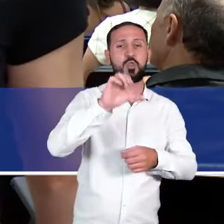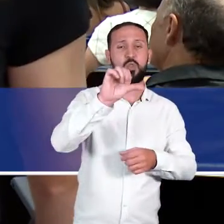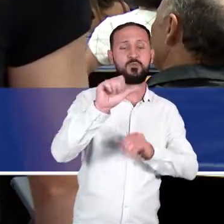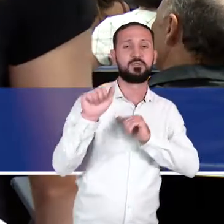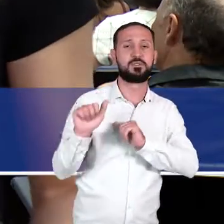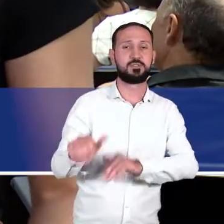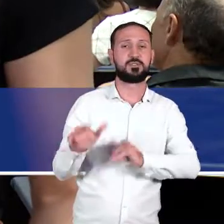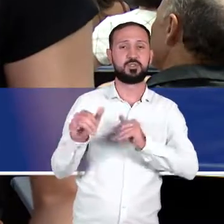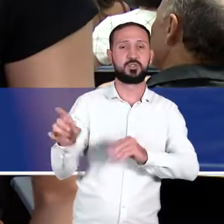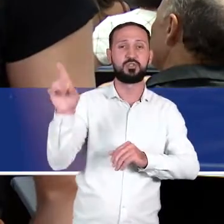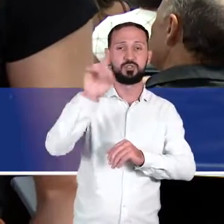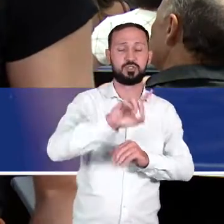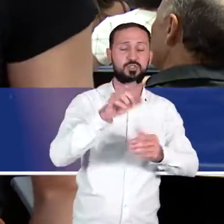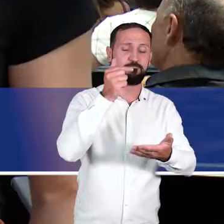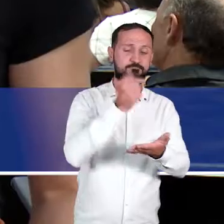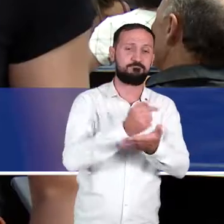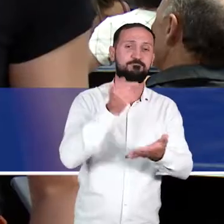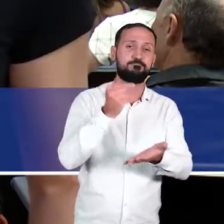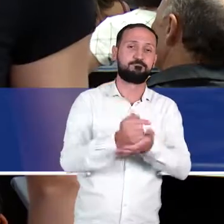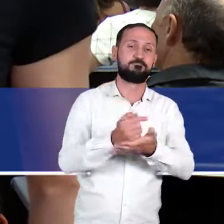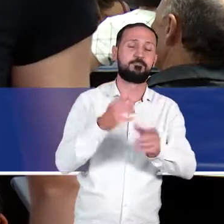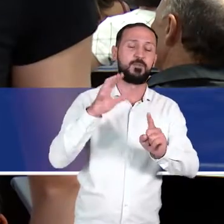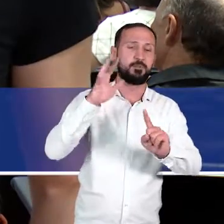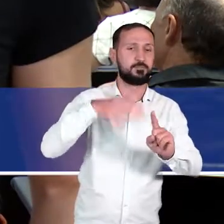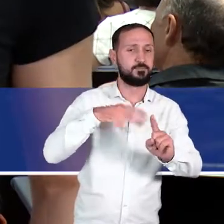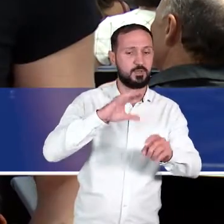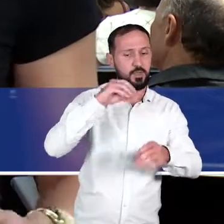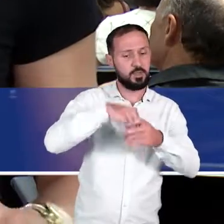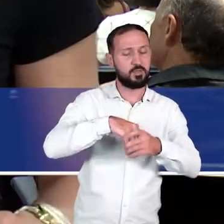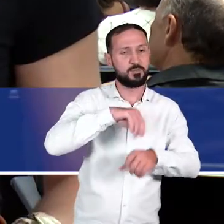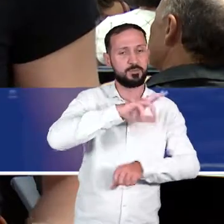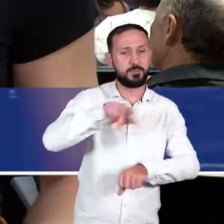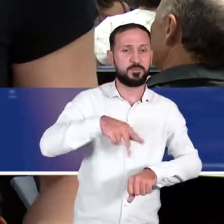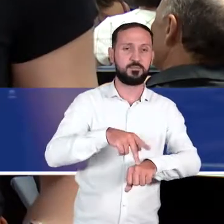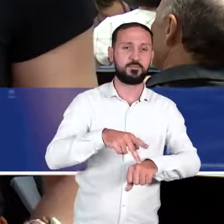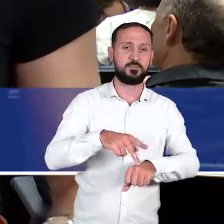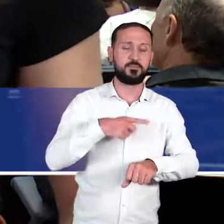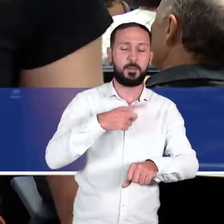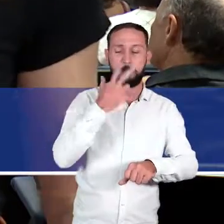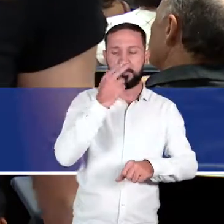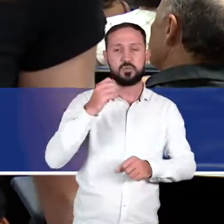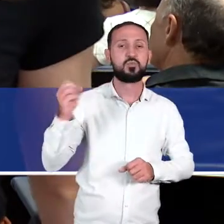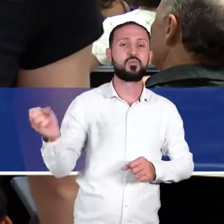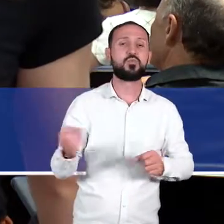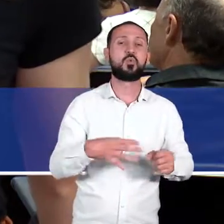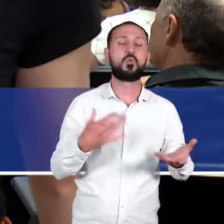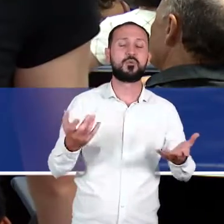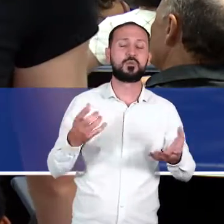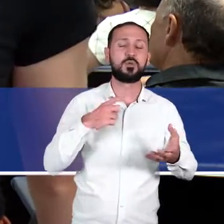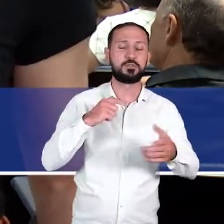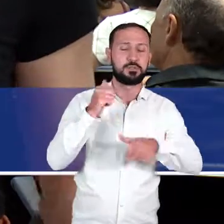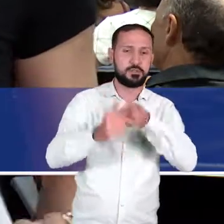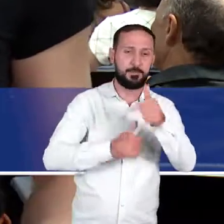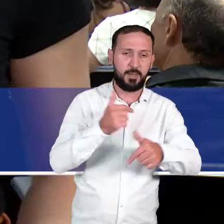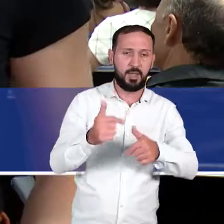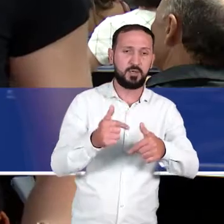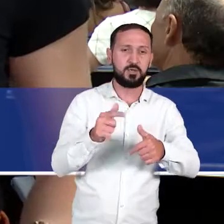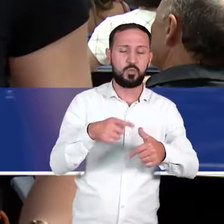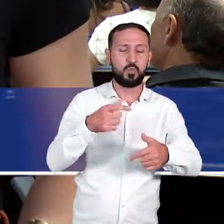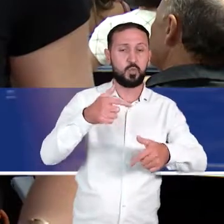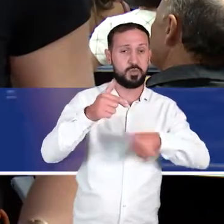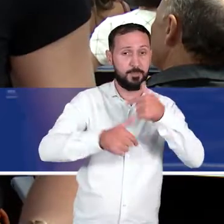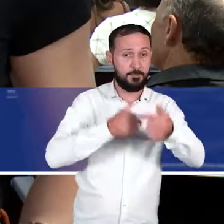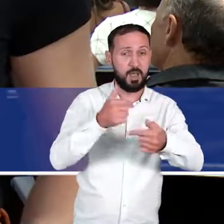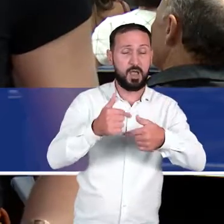setembro como data oficial para comemorações no país. Apesar de novo, entre outros campos de atuação, o ofício